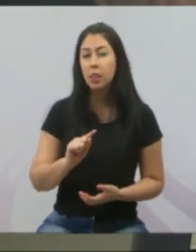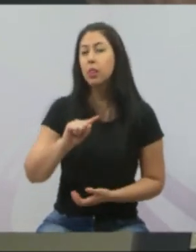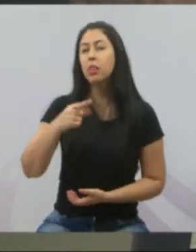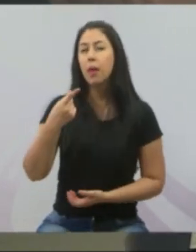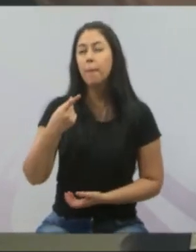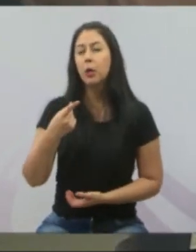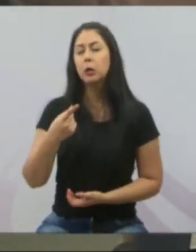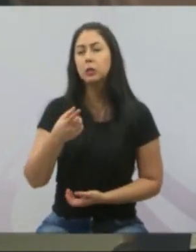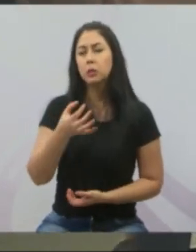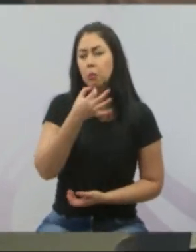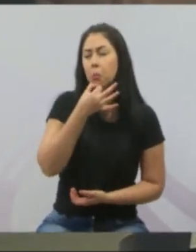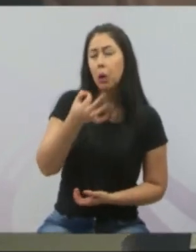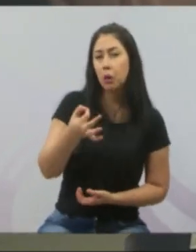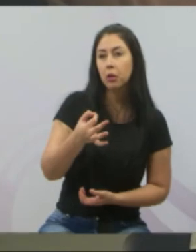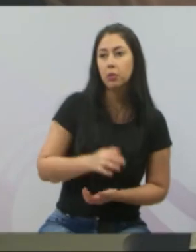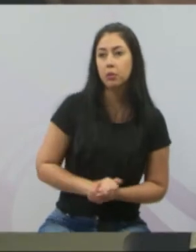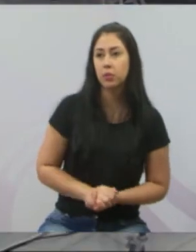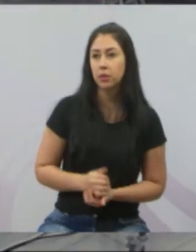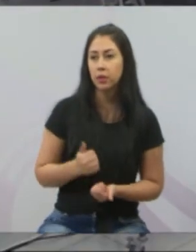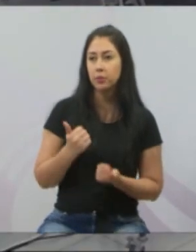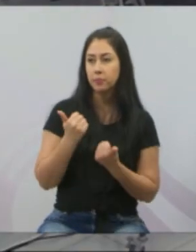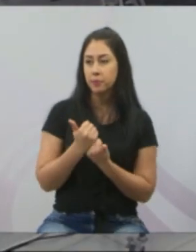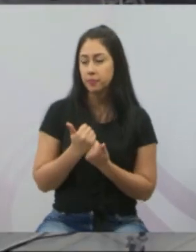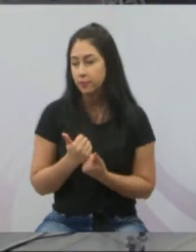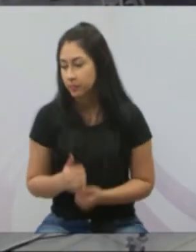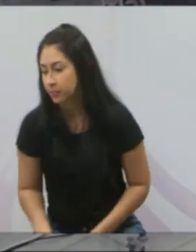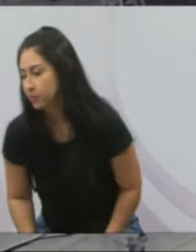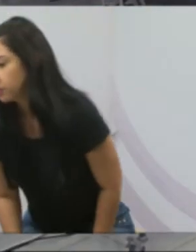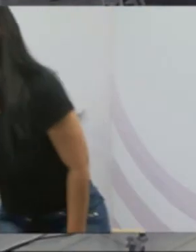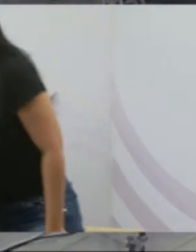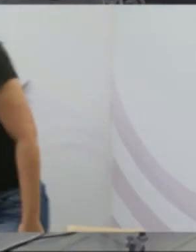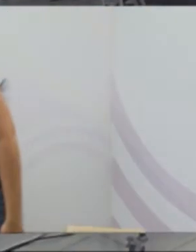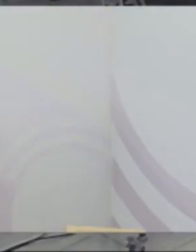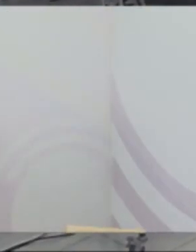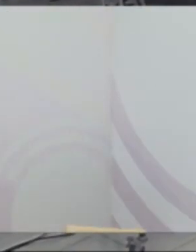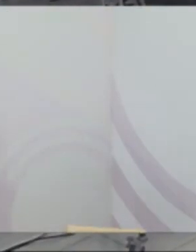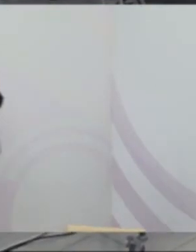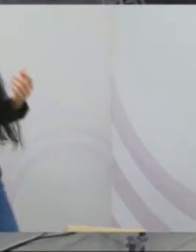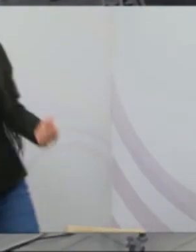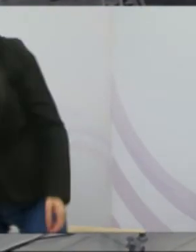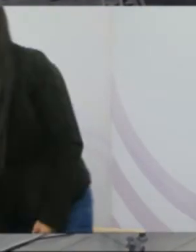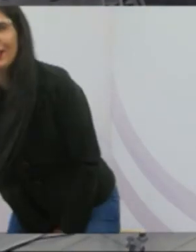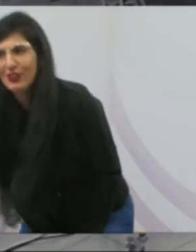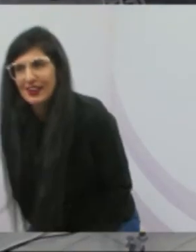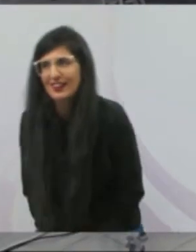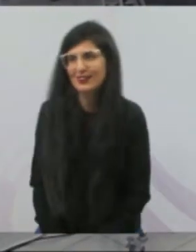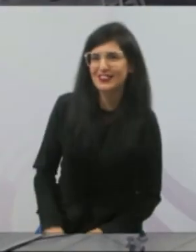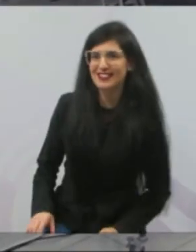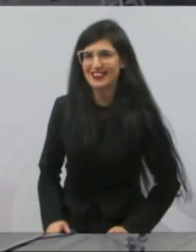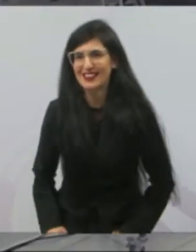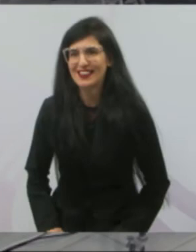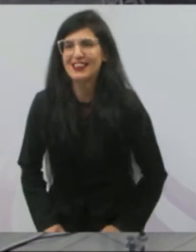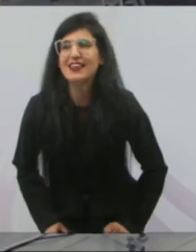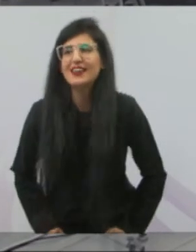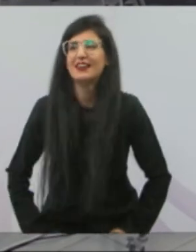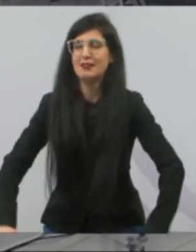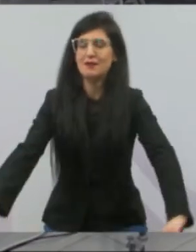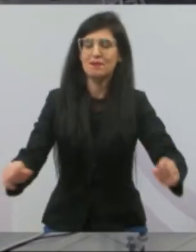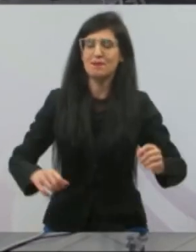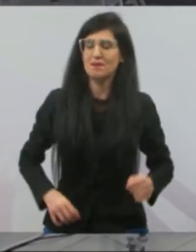Solicitei parceria da Prefeitura na concessão de um espaço para que pudéssemos atender os usuários